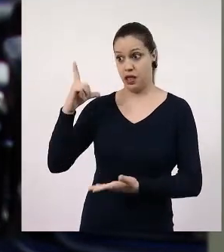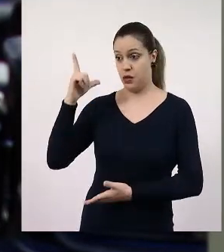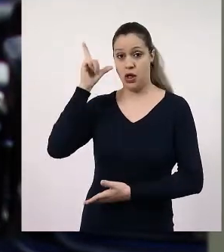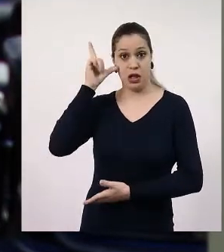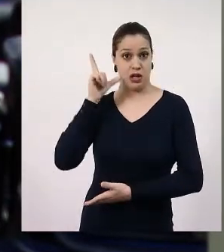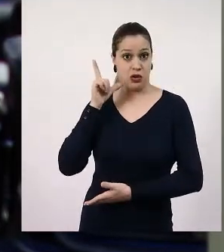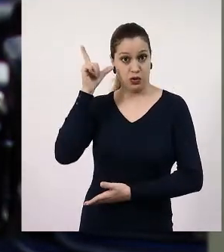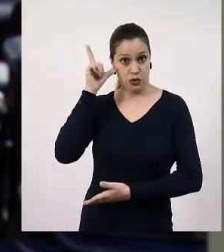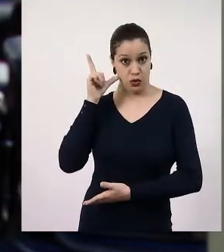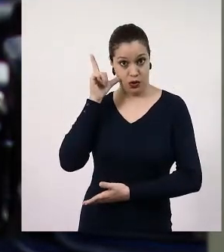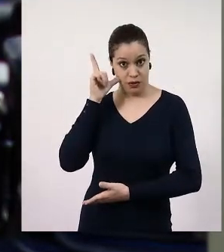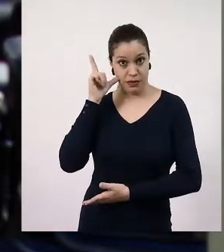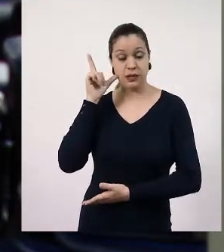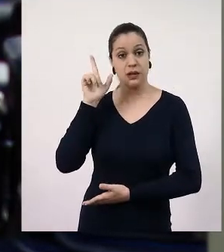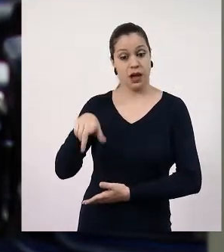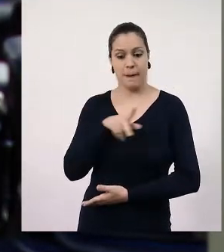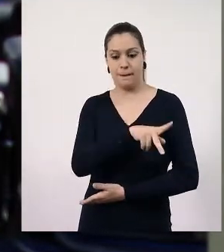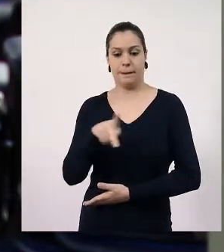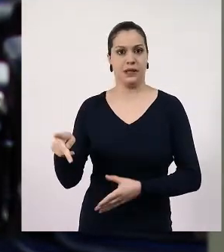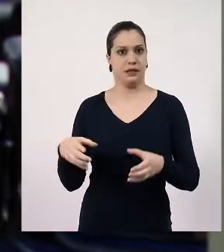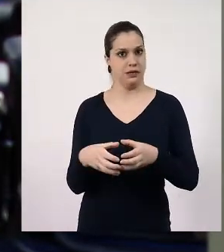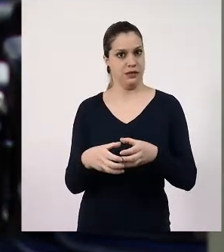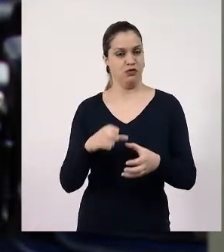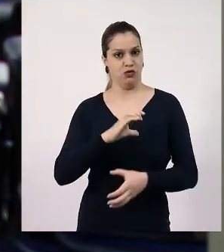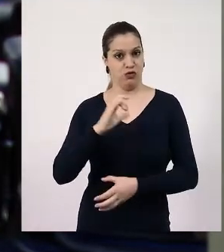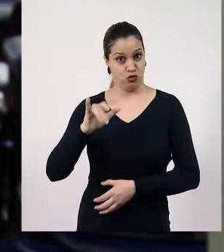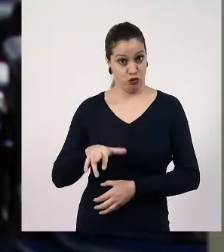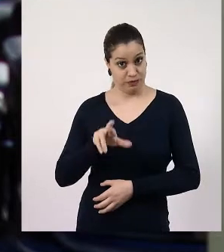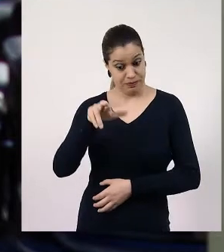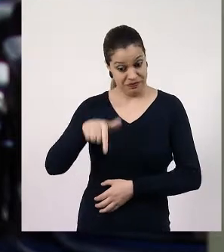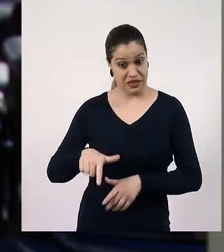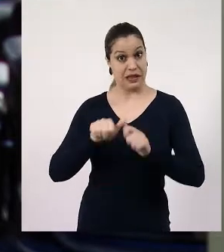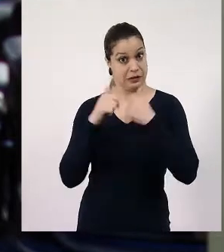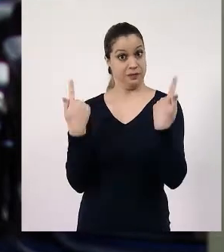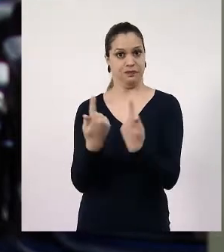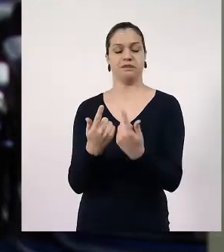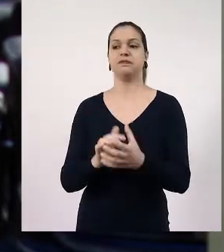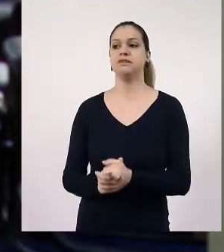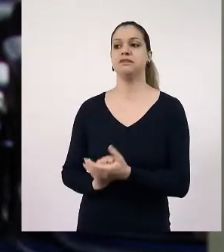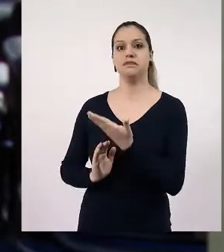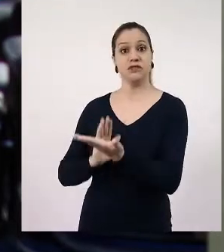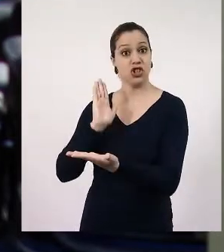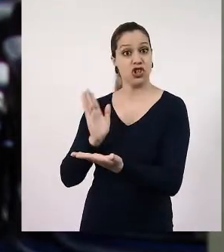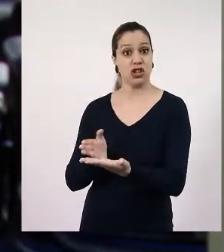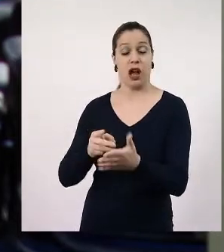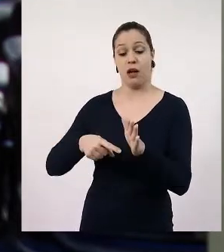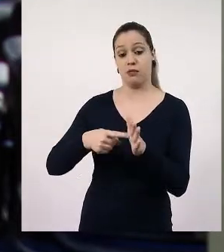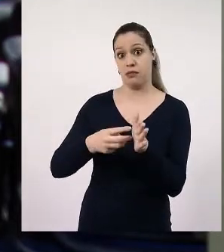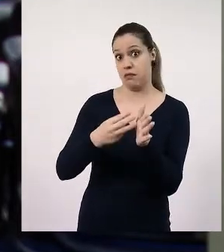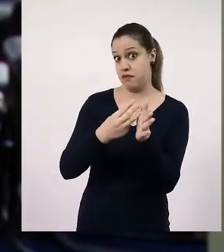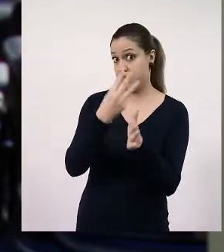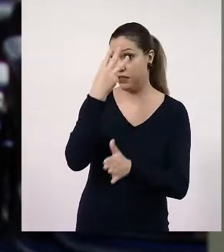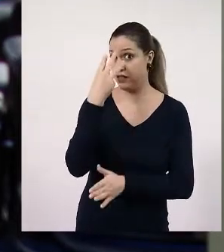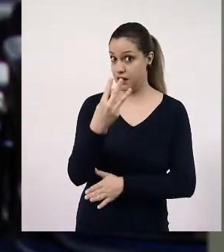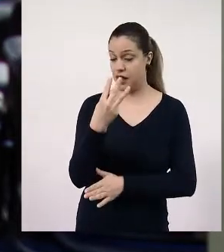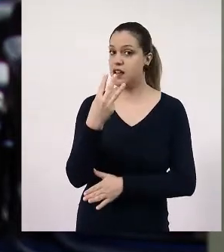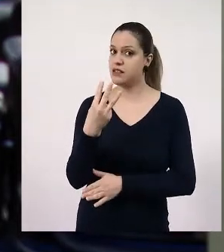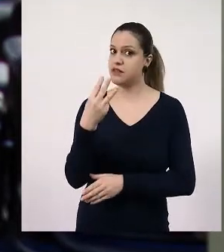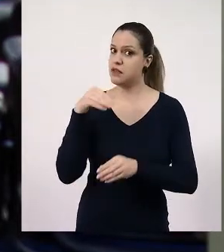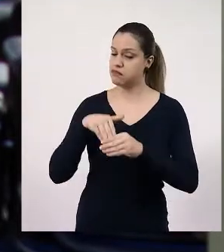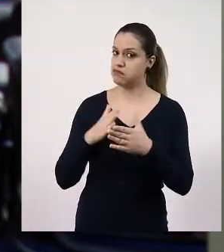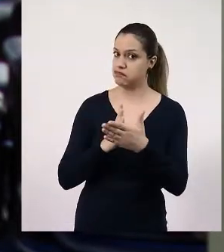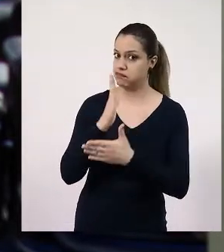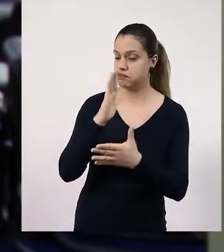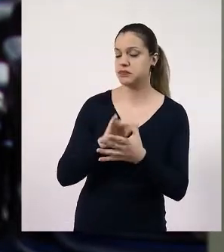da Comissão de Constituição, Justiça e Redação da Casa de Leis. Ele que está no seu terceiro mandato e desde